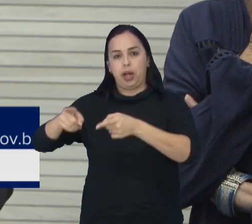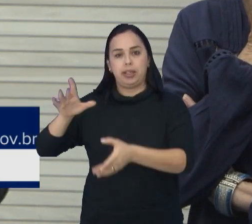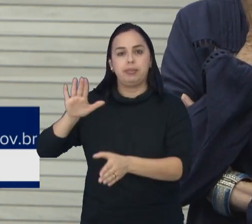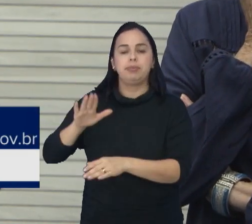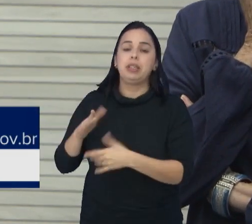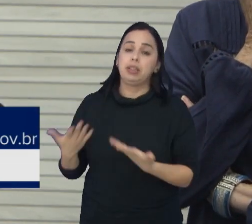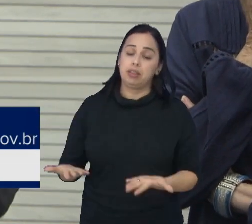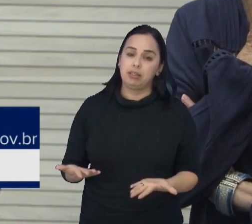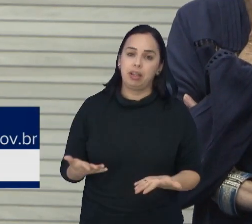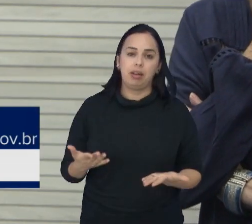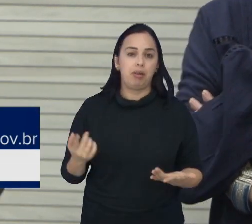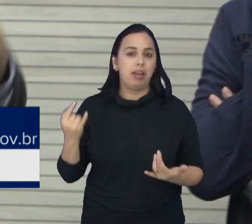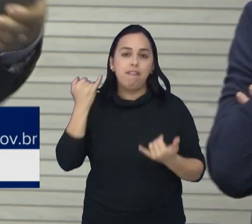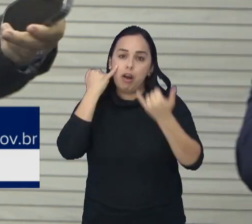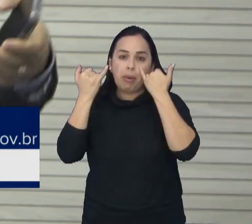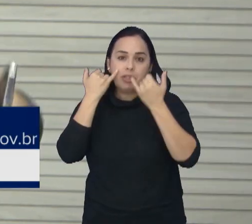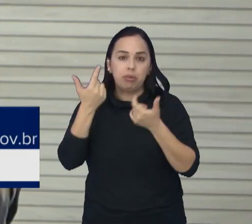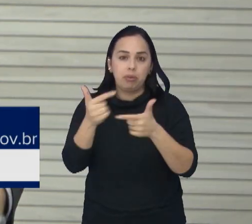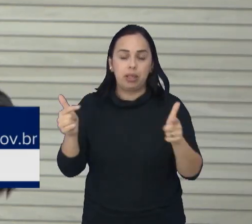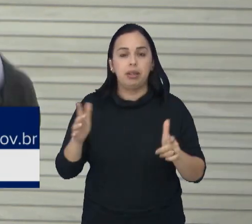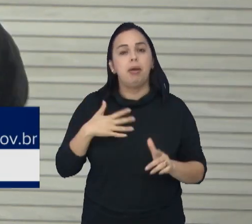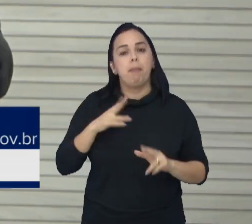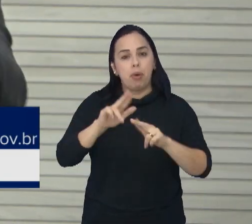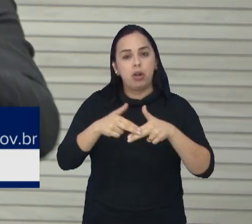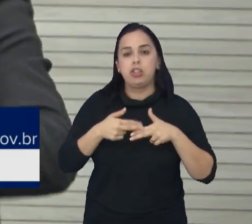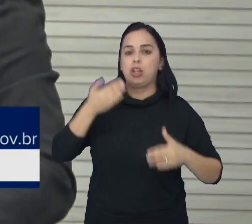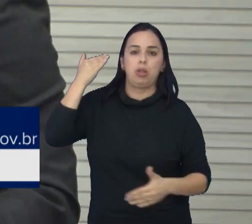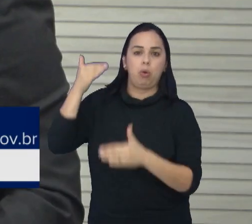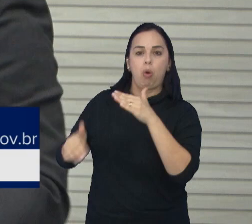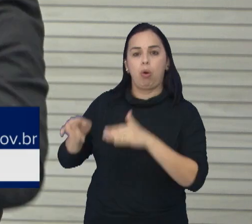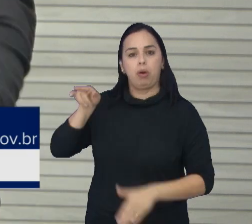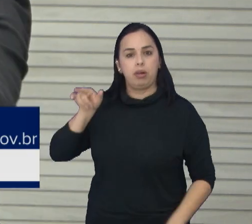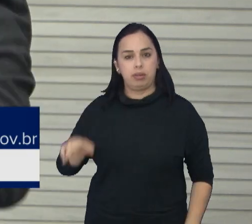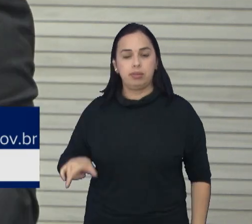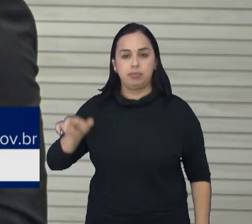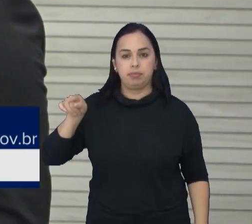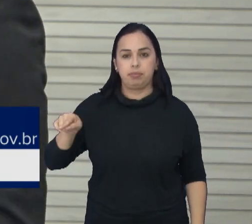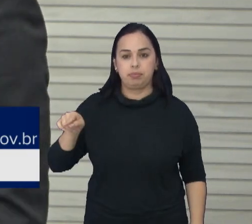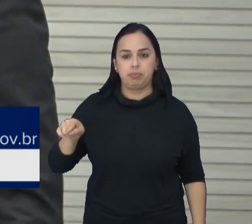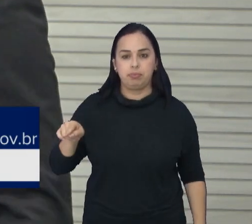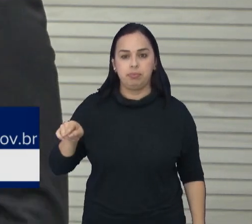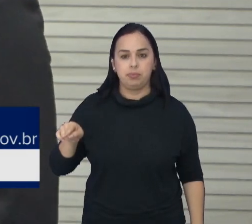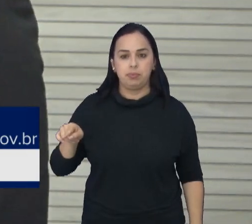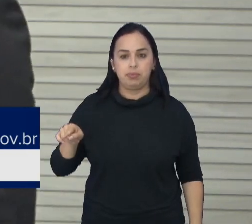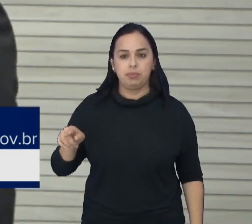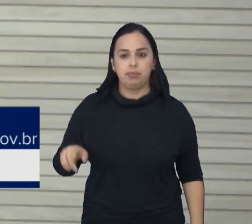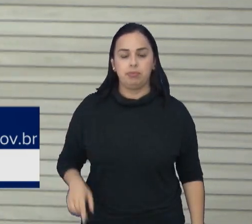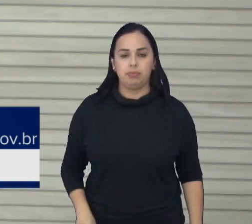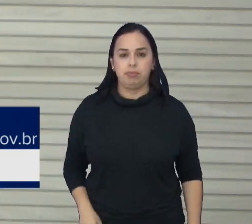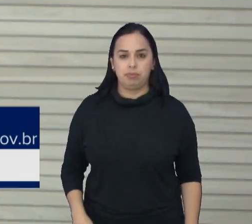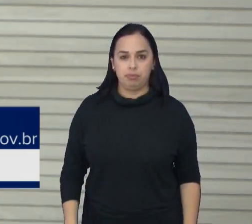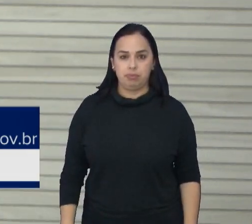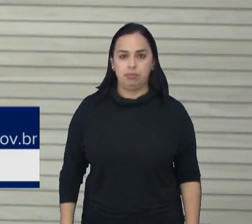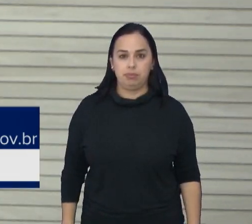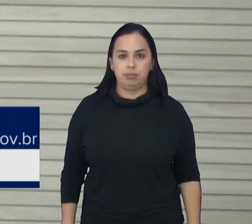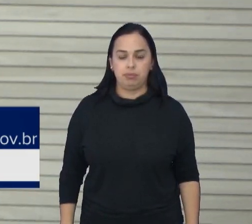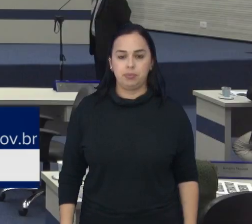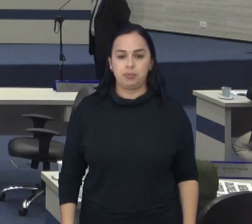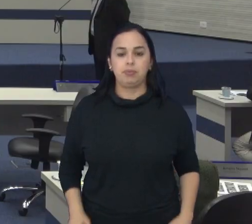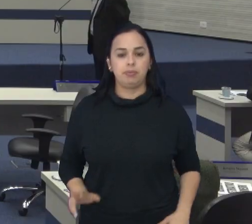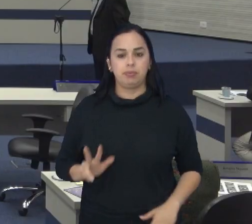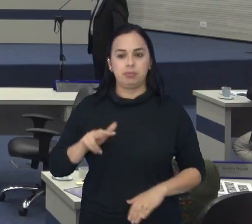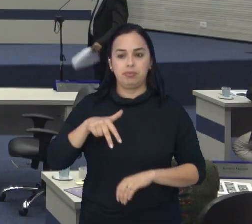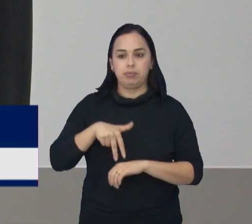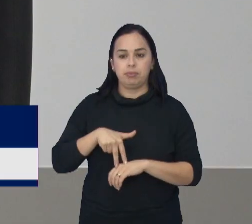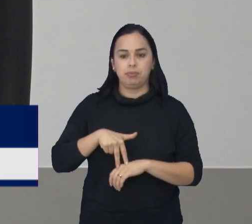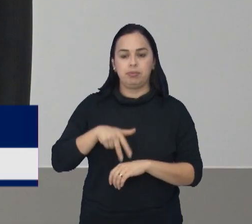vendendo essa desinformação. E fica aqui o meu repúdio pelas falas desse ex-presidiário aí. Com a